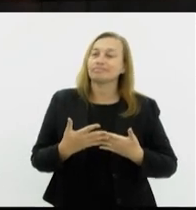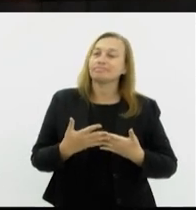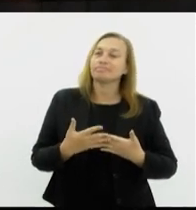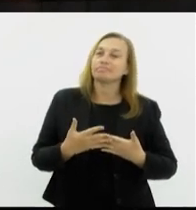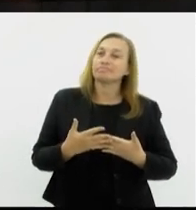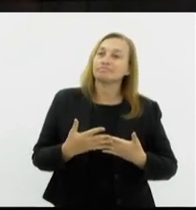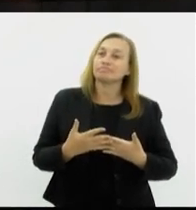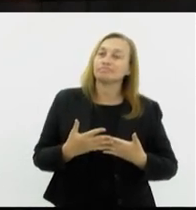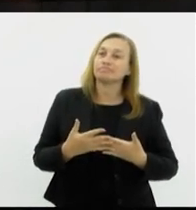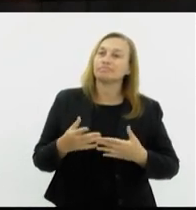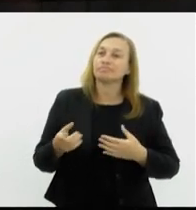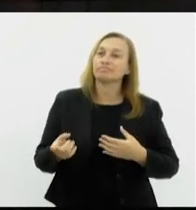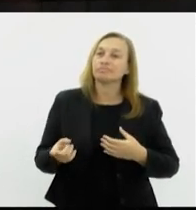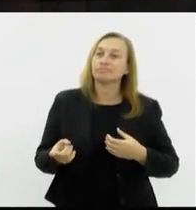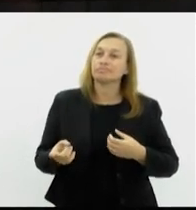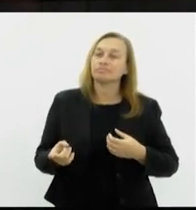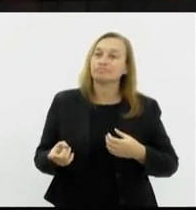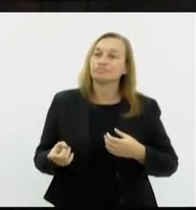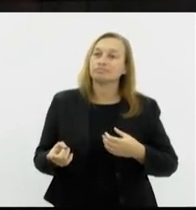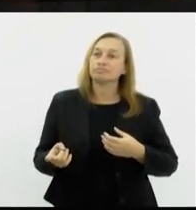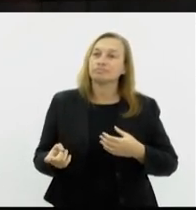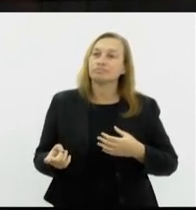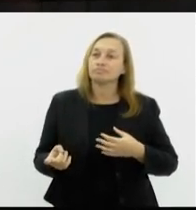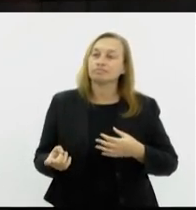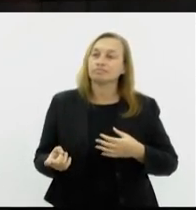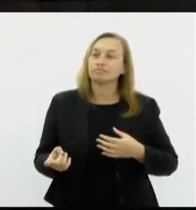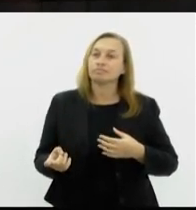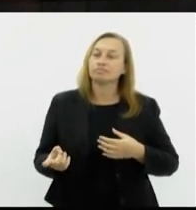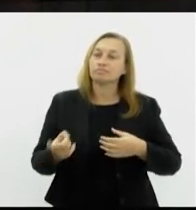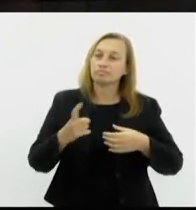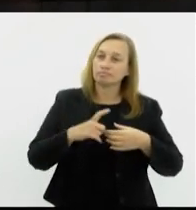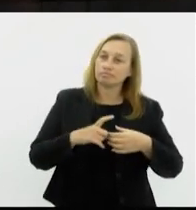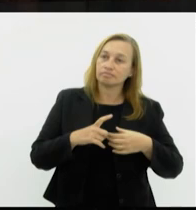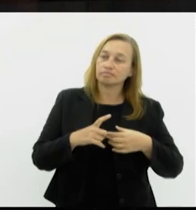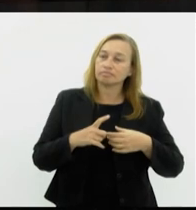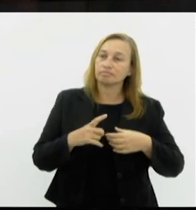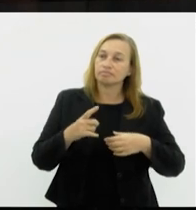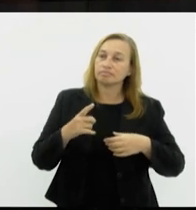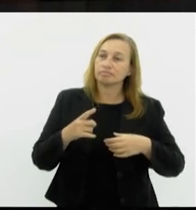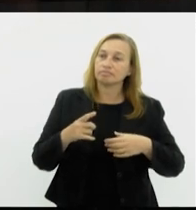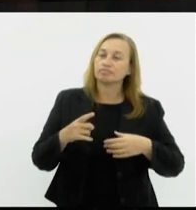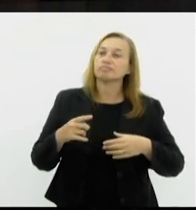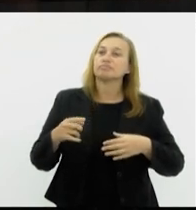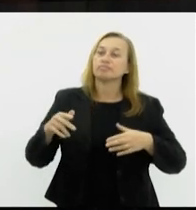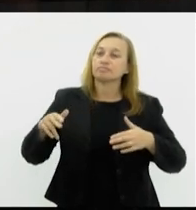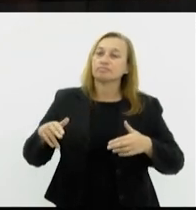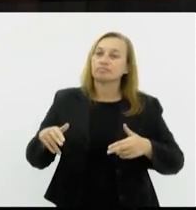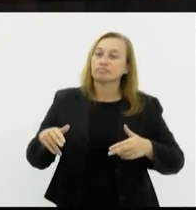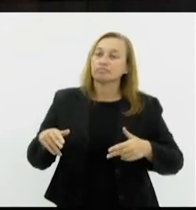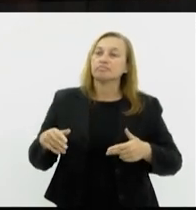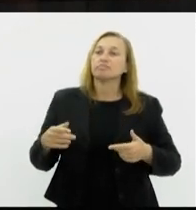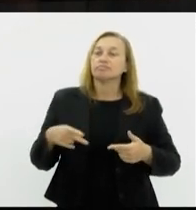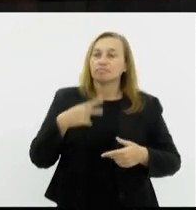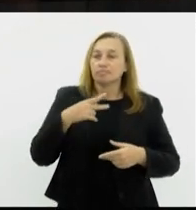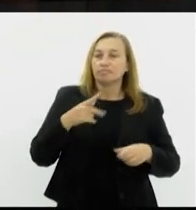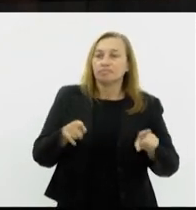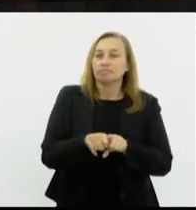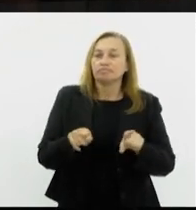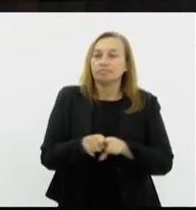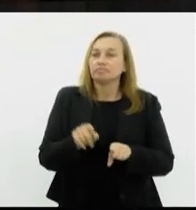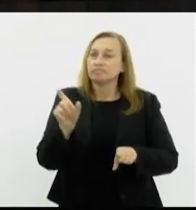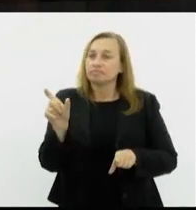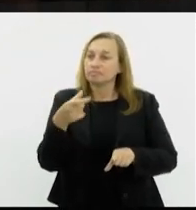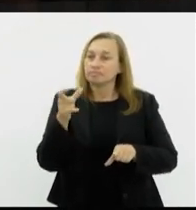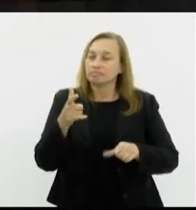passar por essa tribuna também a questão, não é, da aprovação do cartão, que